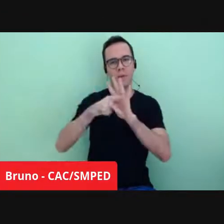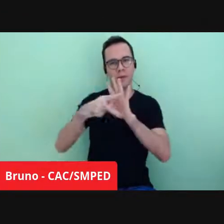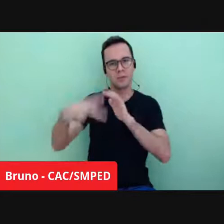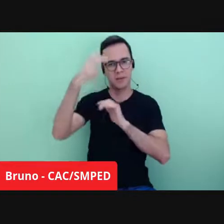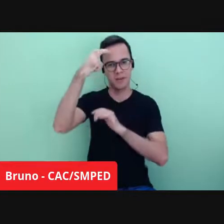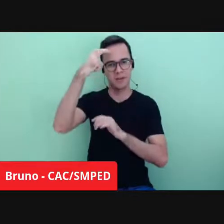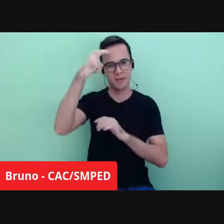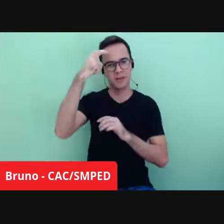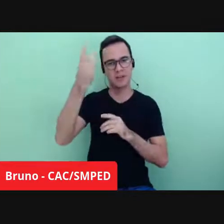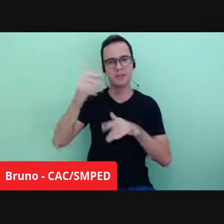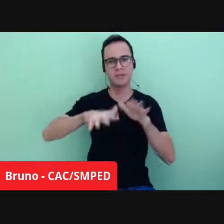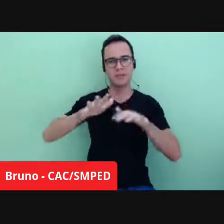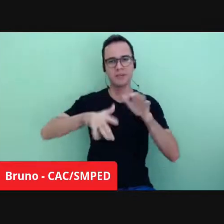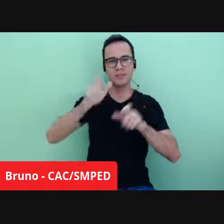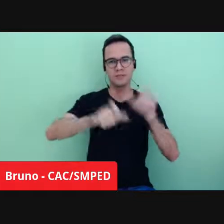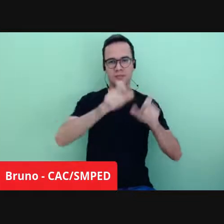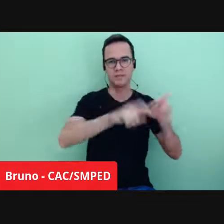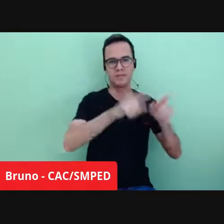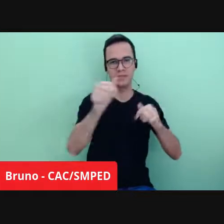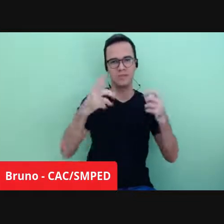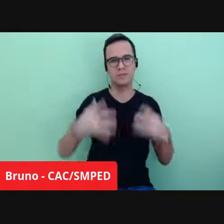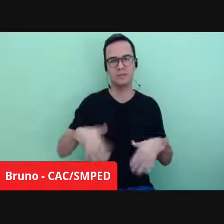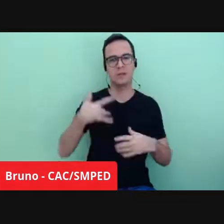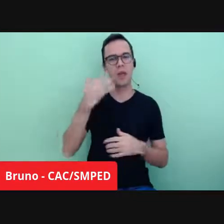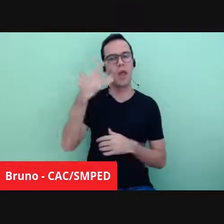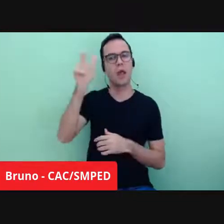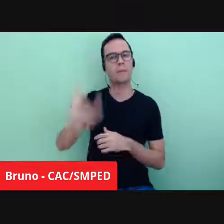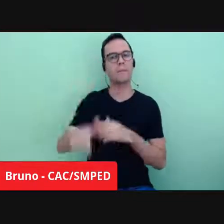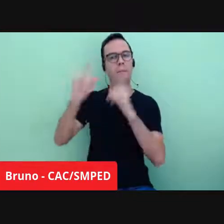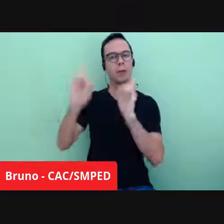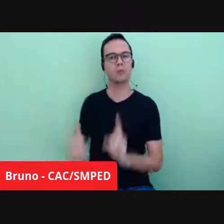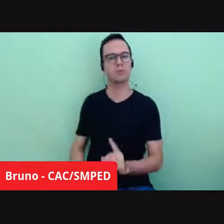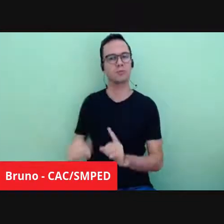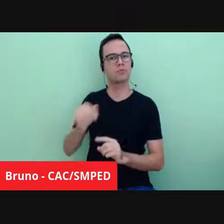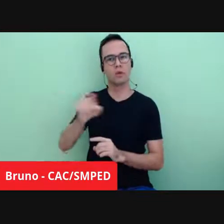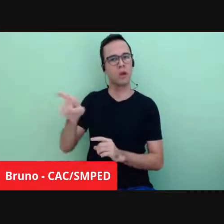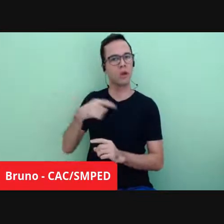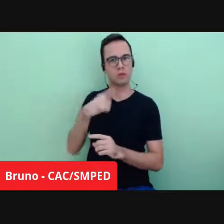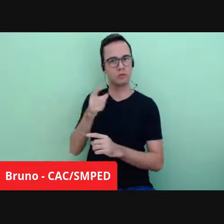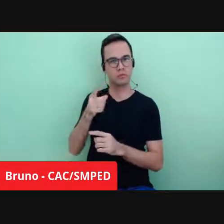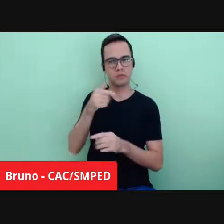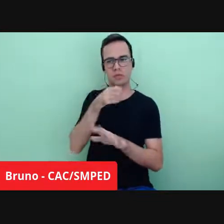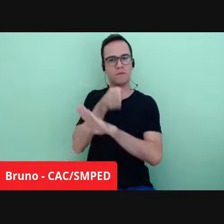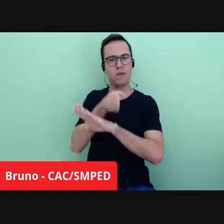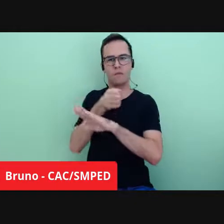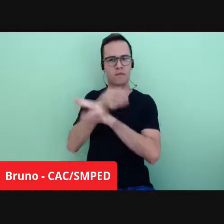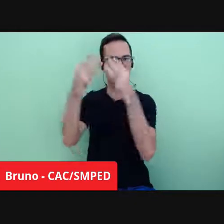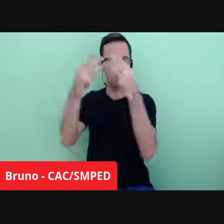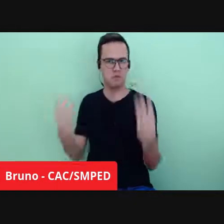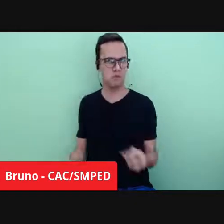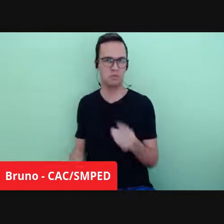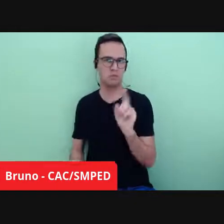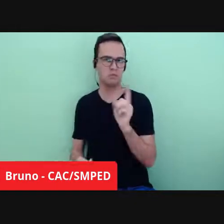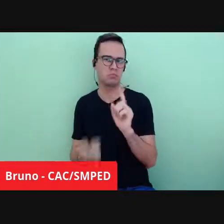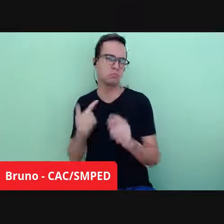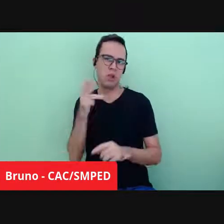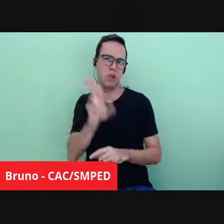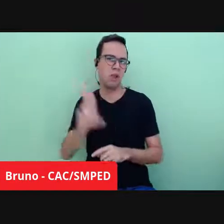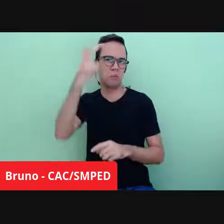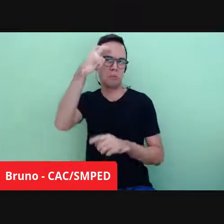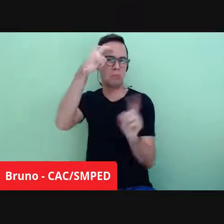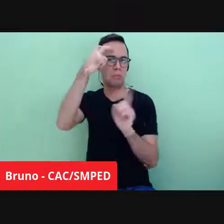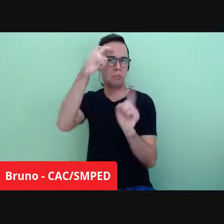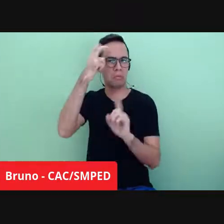cultural, que às vezes as pessoas falam que a pessoa com deficiência, ela não frequenta museu, ela não consome cultura, ela